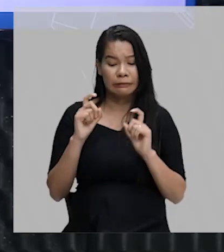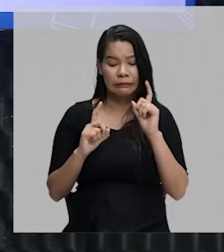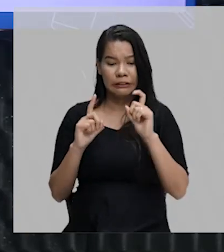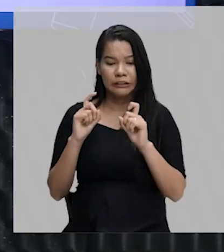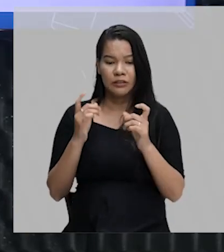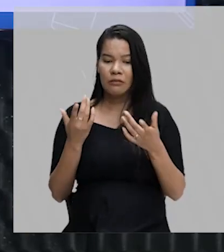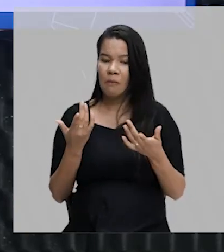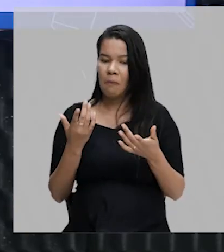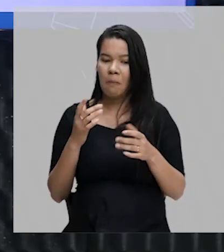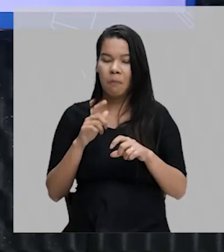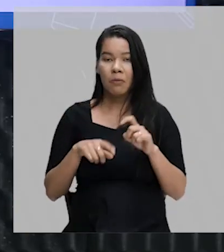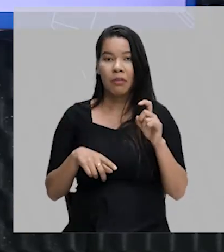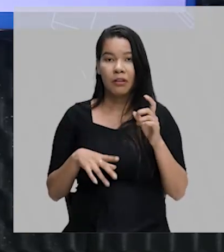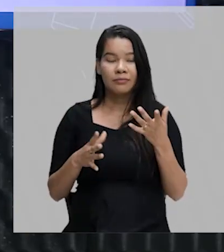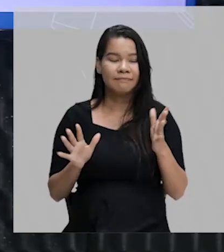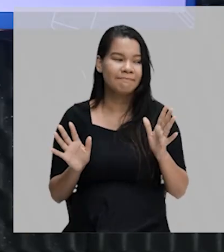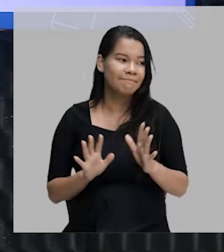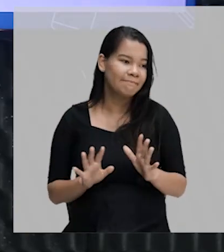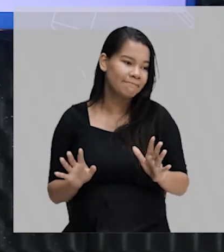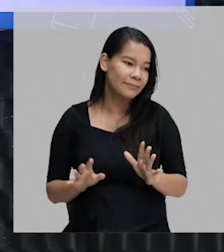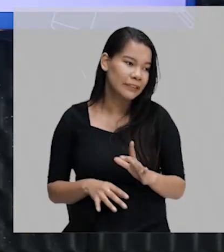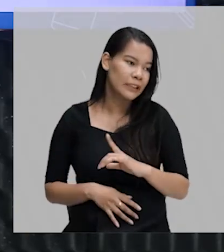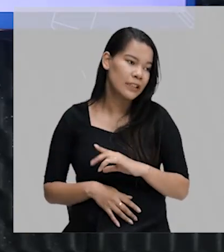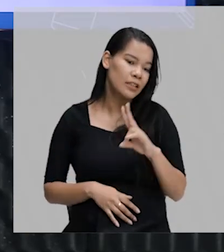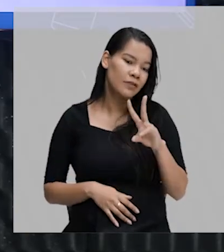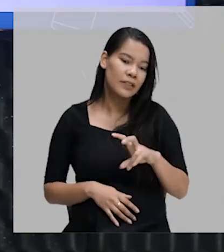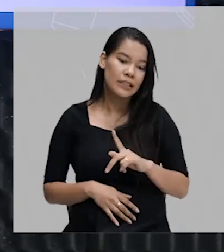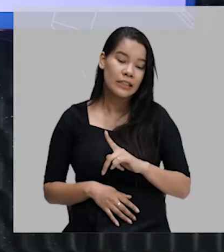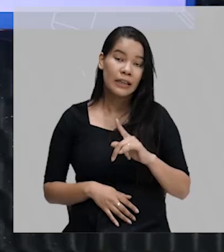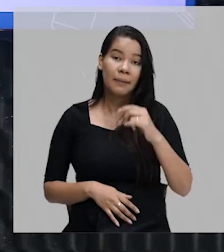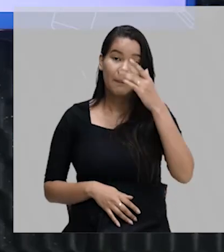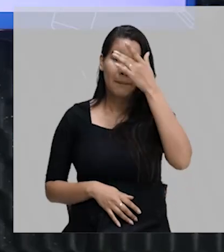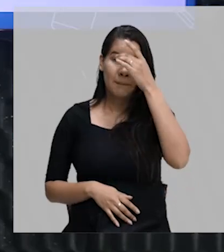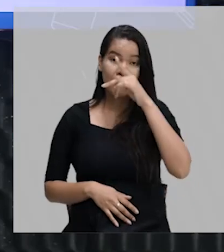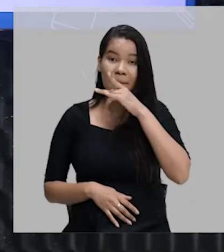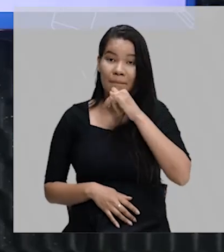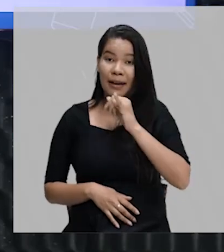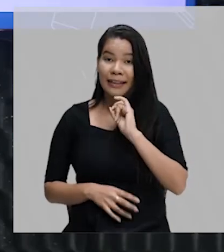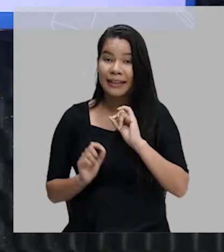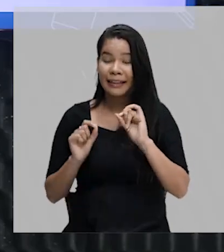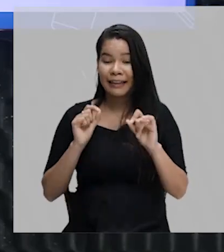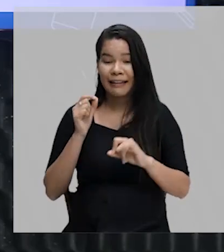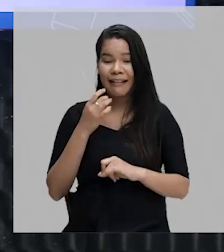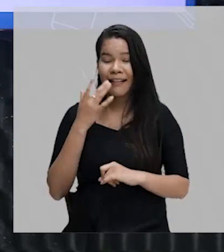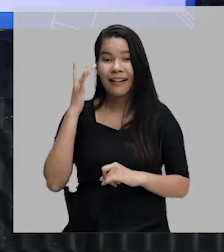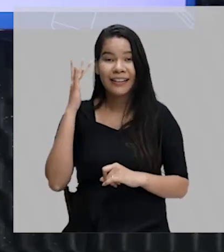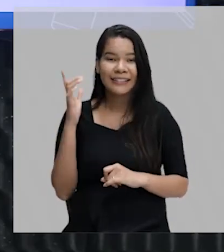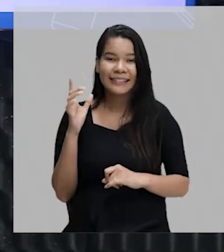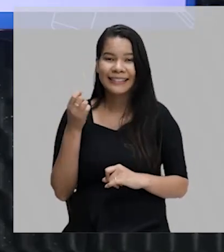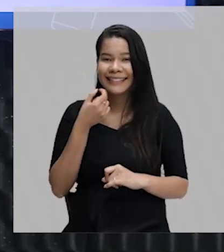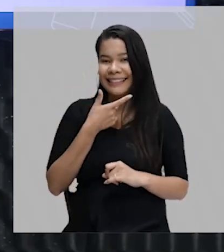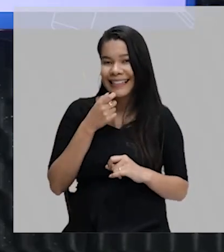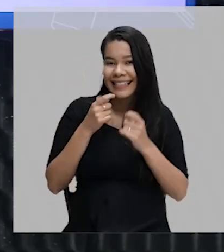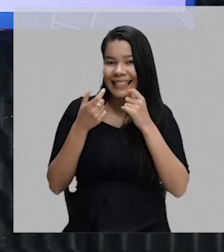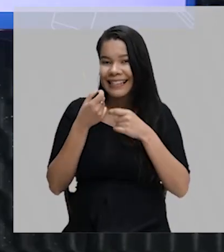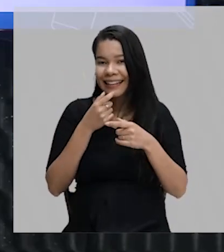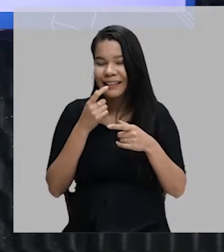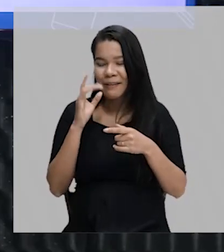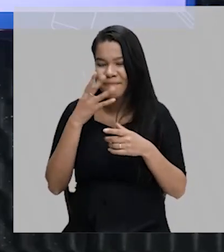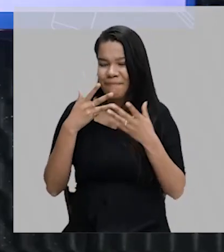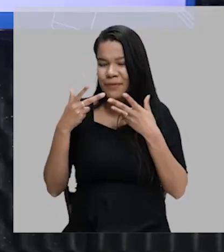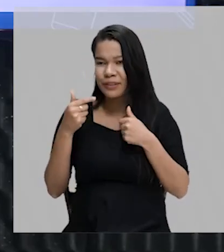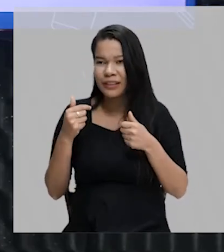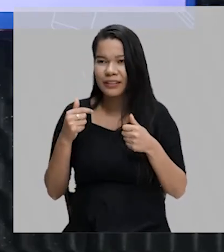obscenos, né, e às vezes tem pais que acham engraçado, bonitinho, ela é pequenininha, não malda. Né?